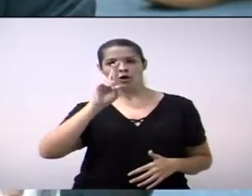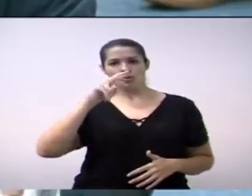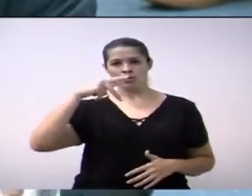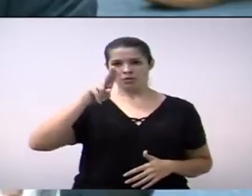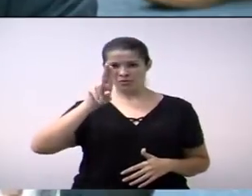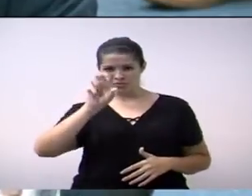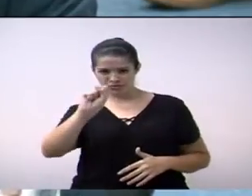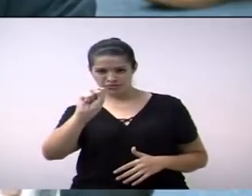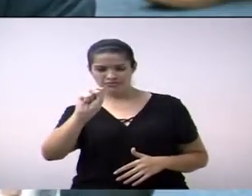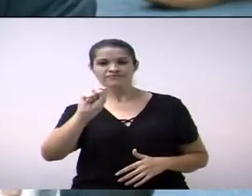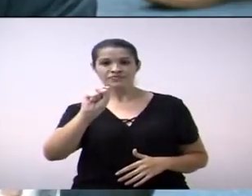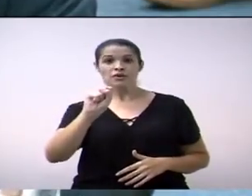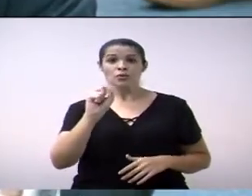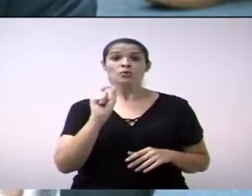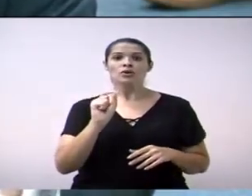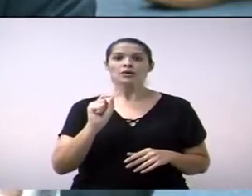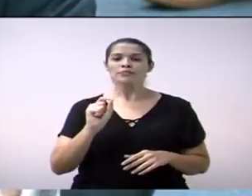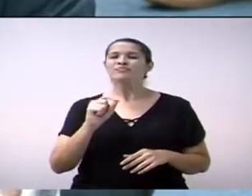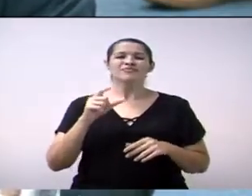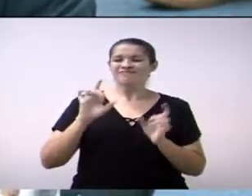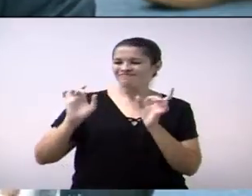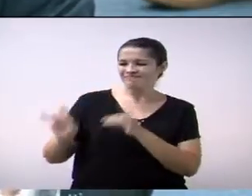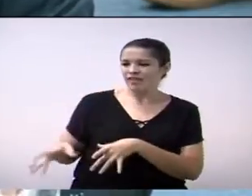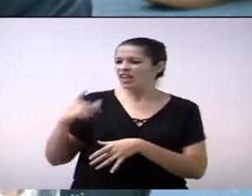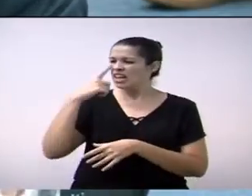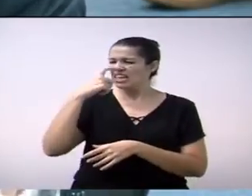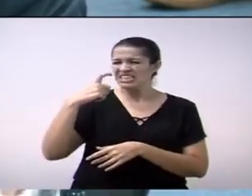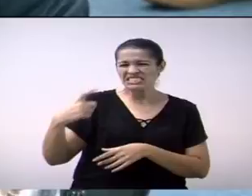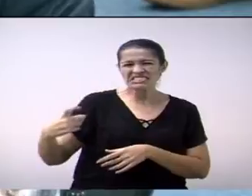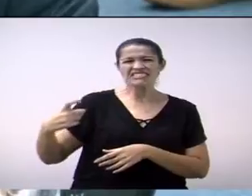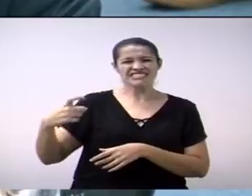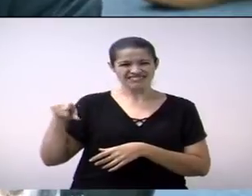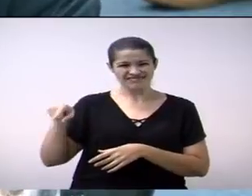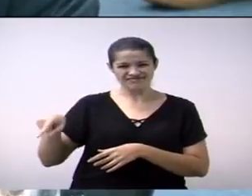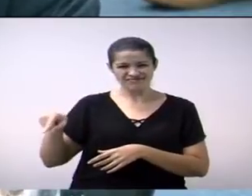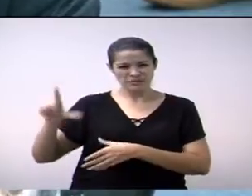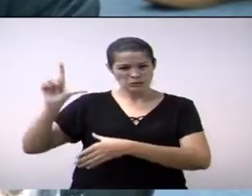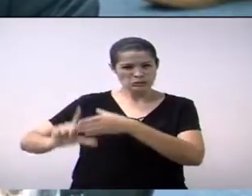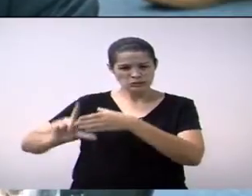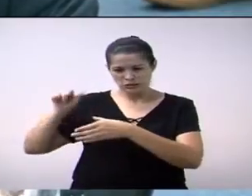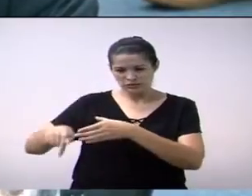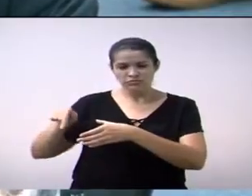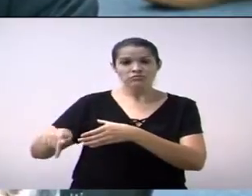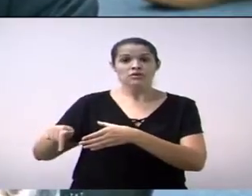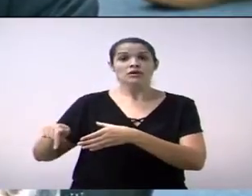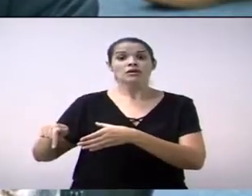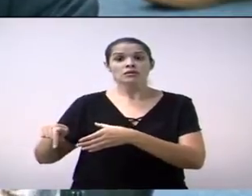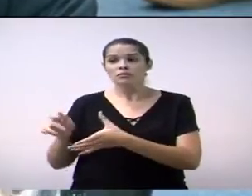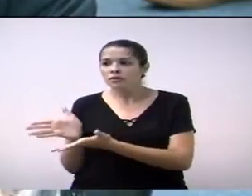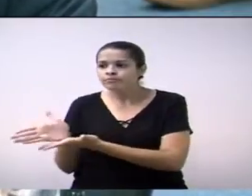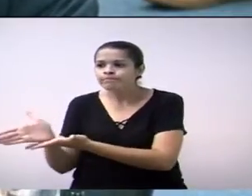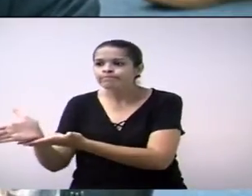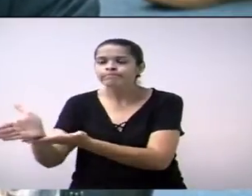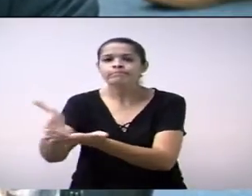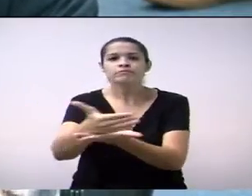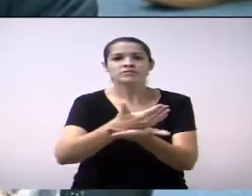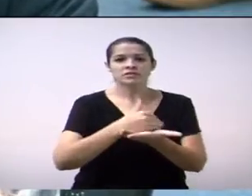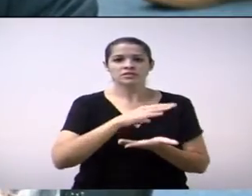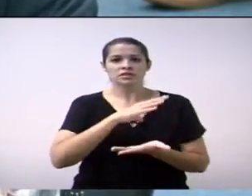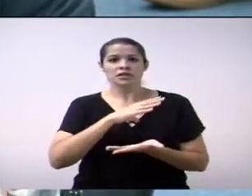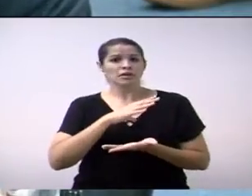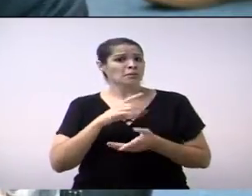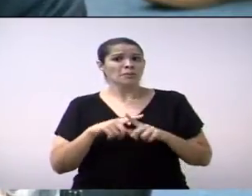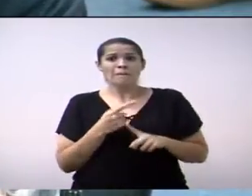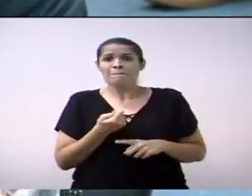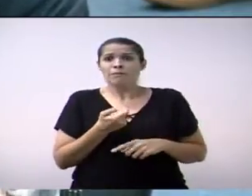redução dos serviços prestados pela empresa. Teve até demissão na semana passada. Toda a secretaria tem dotação própria.